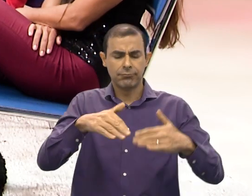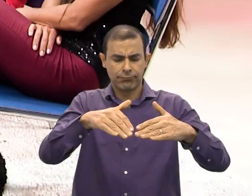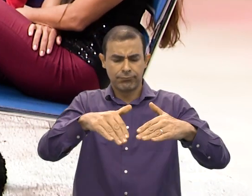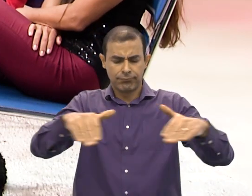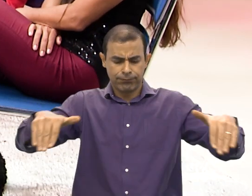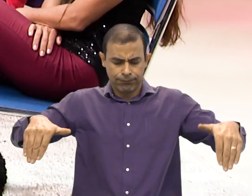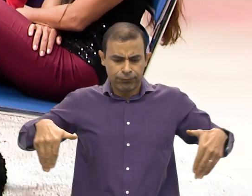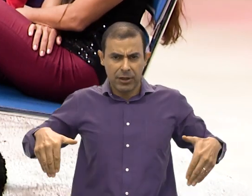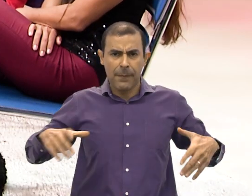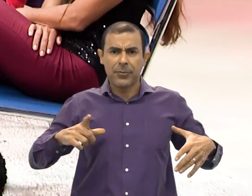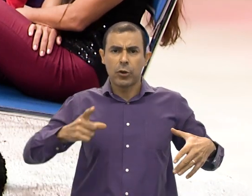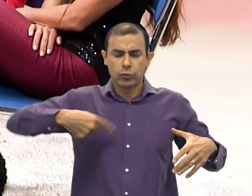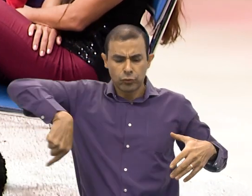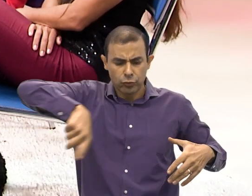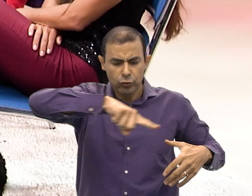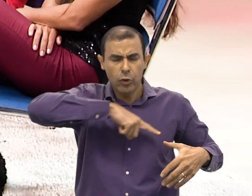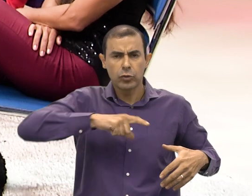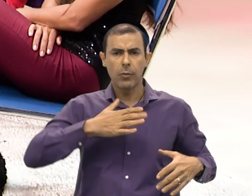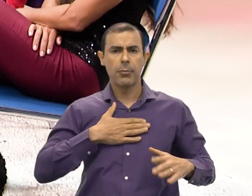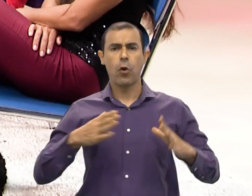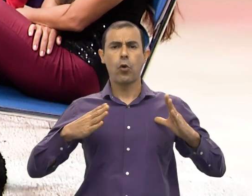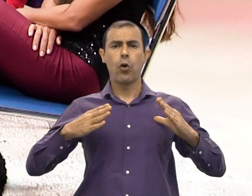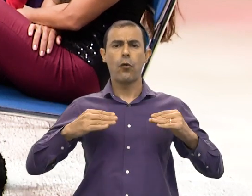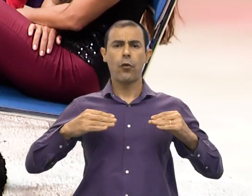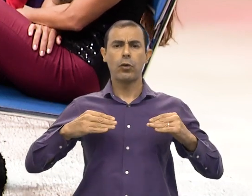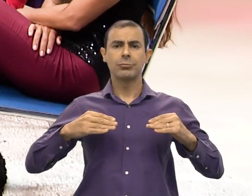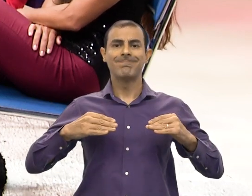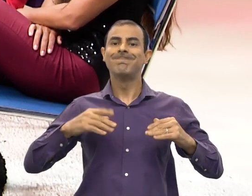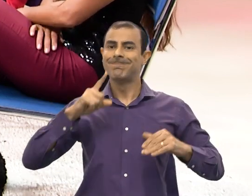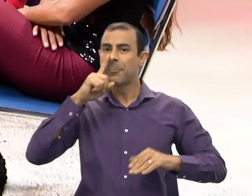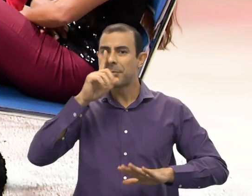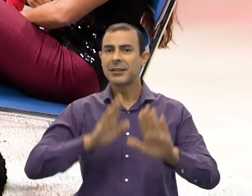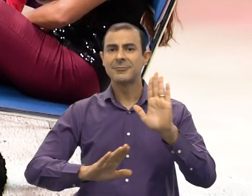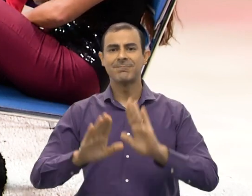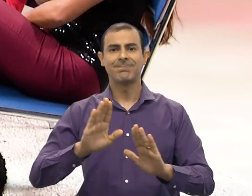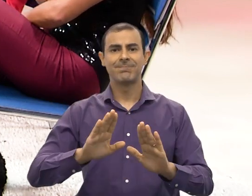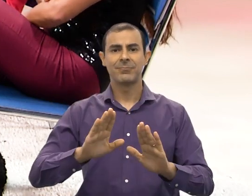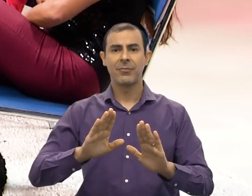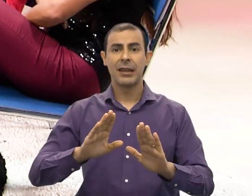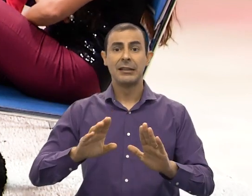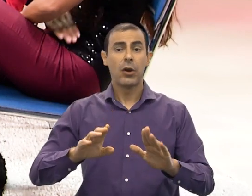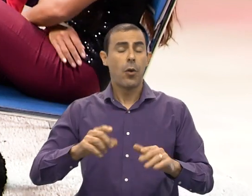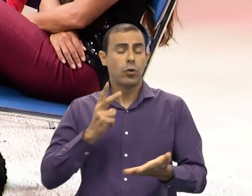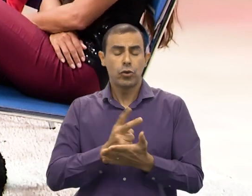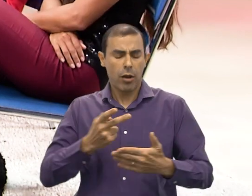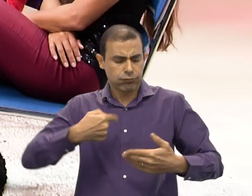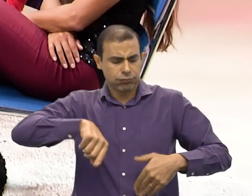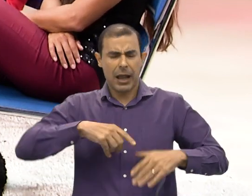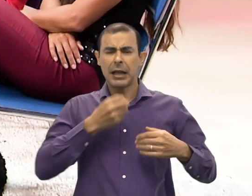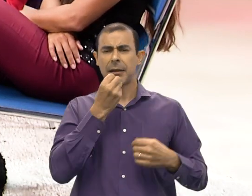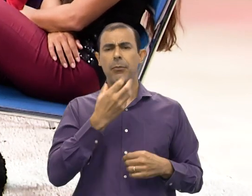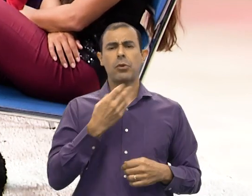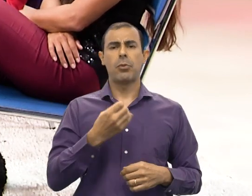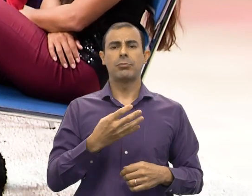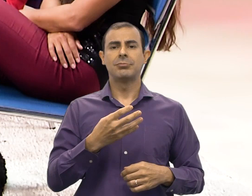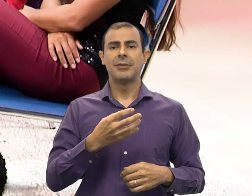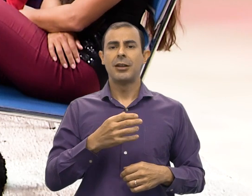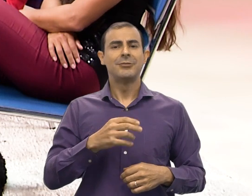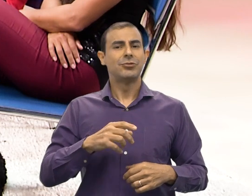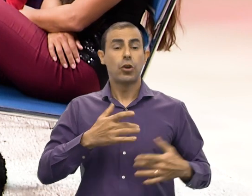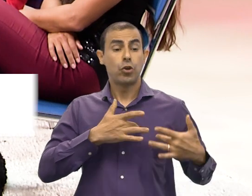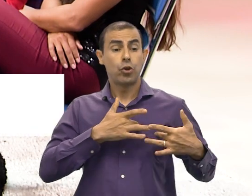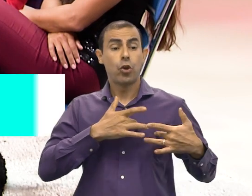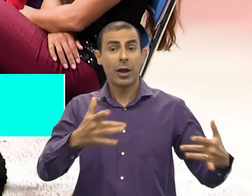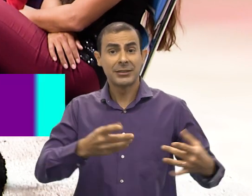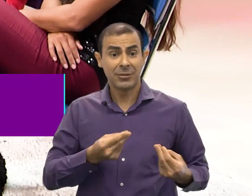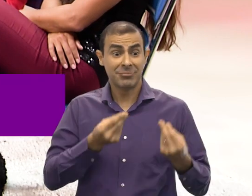conforto extremamente perigosa, e que faz com que ela visualize só essa zona de conforto e dificilmente estenda o braço para fazer a doação, e nunca